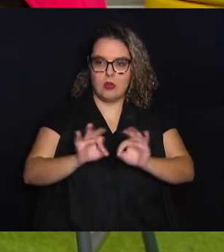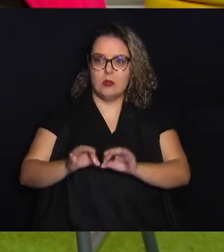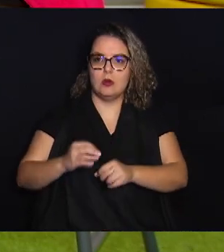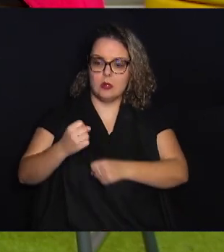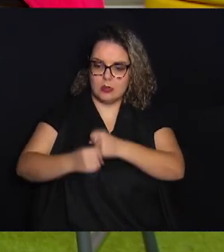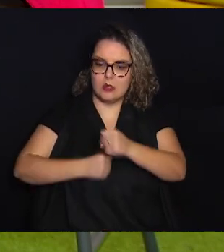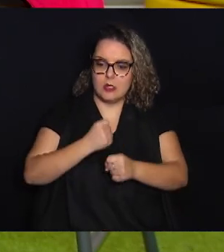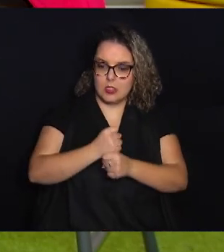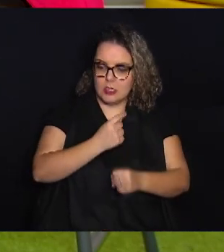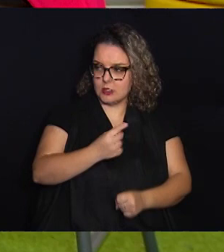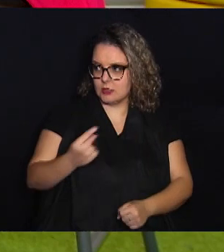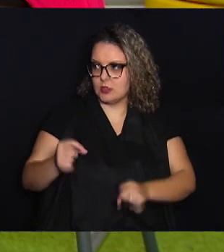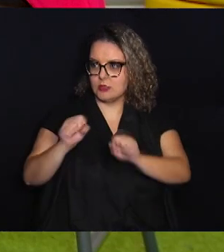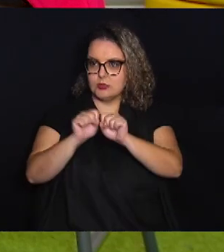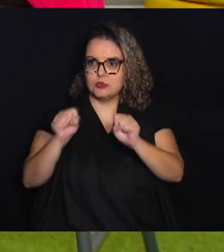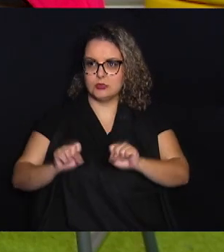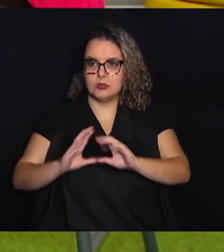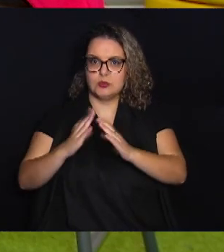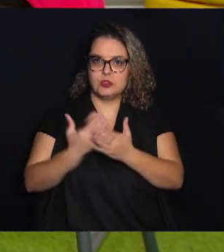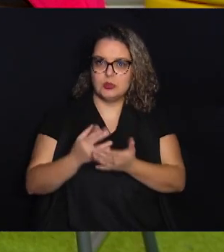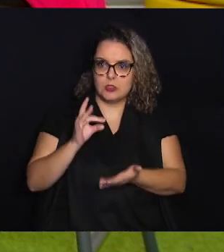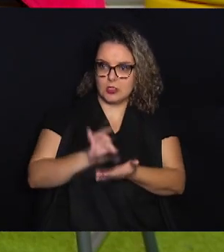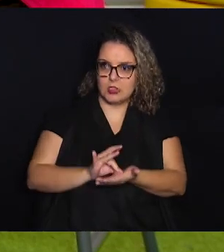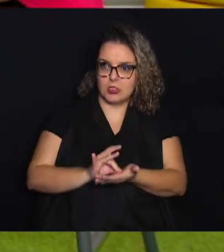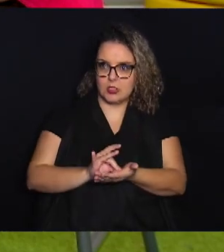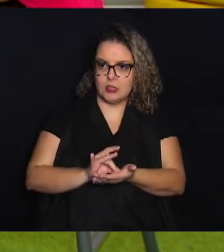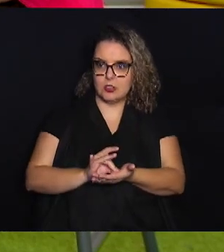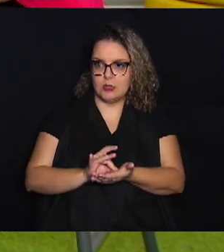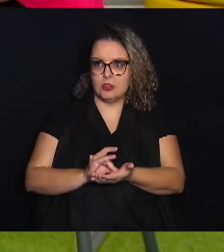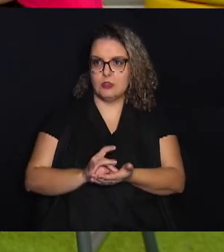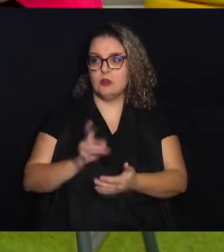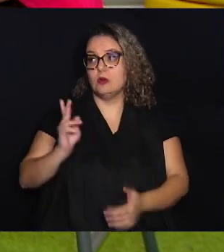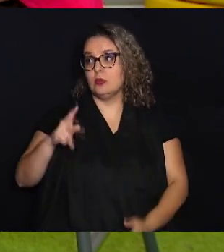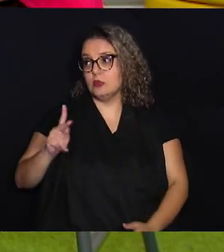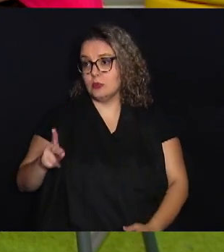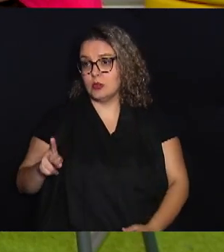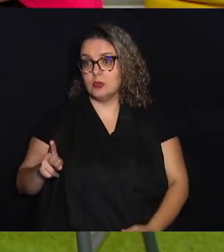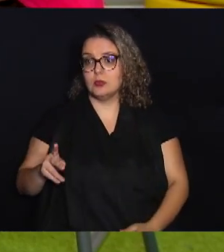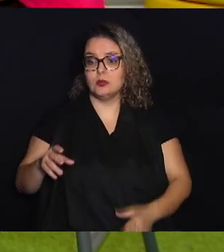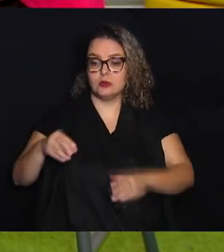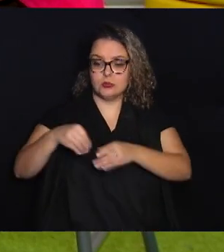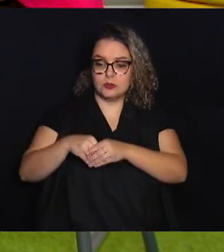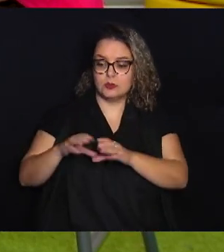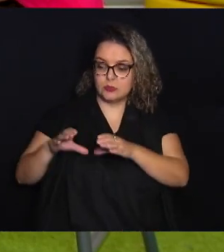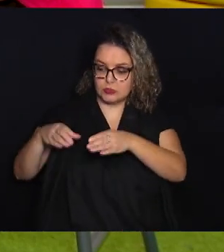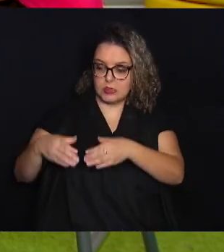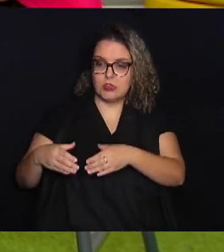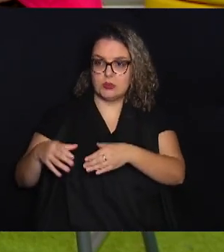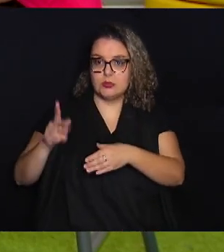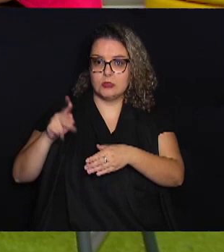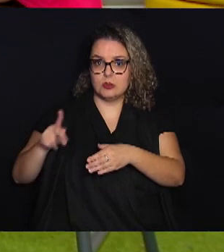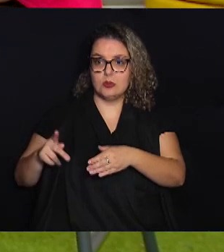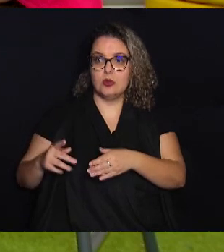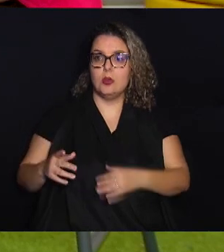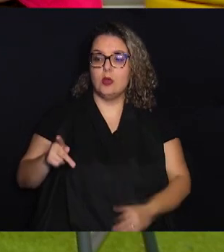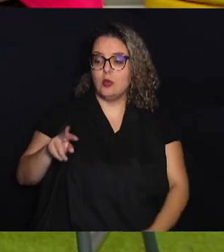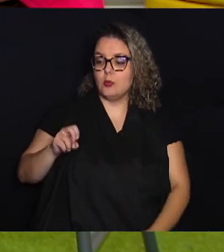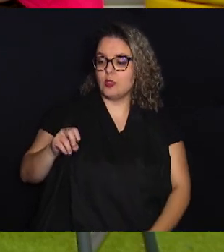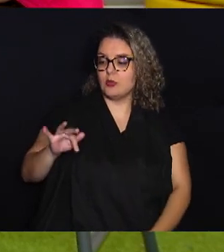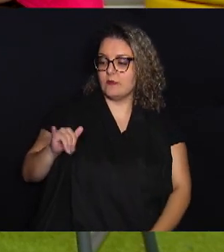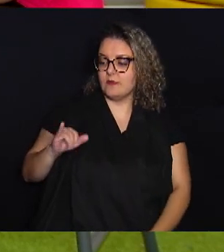organizados ano a ano, né, no sistema escolar mesmo, com professores, um corpo docente proficiente na língua